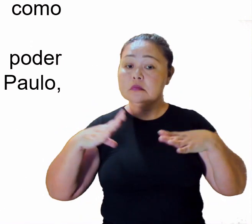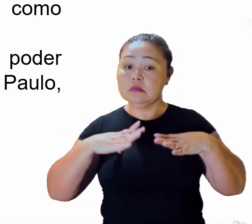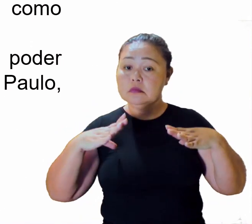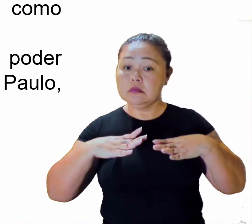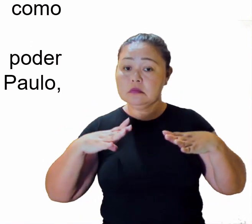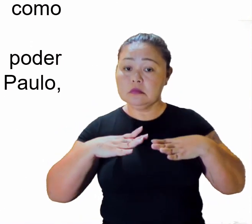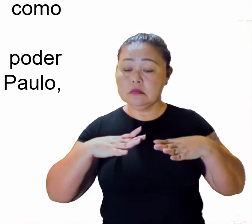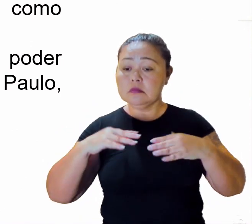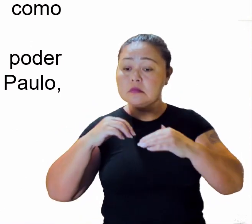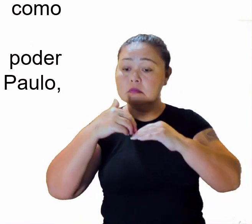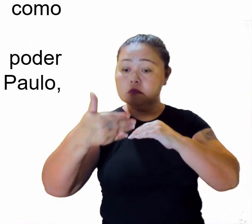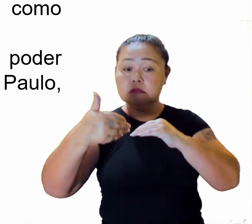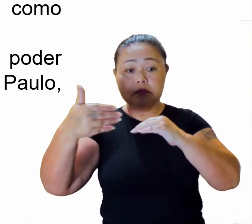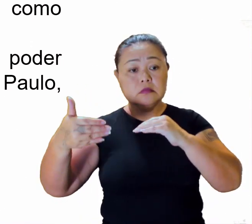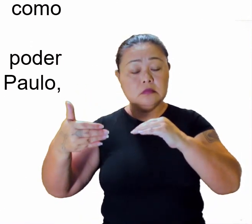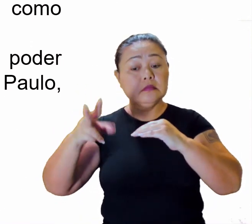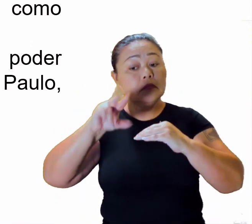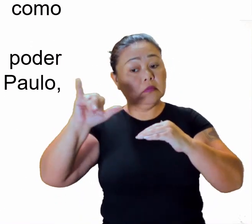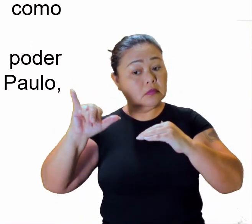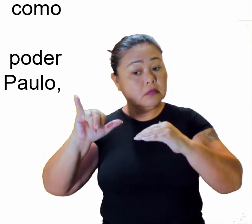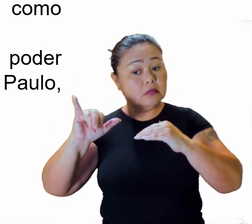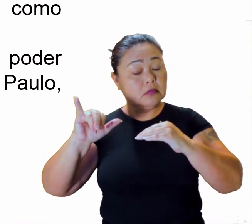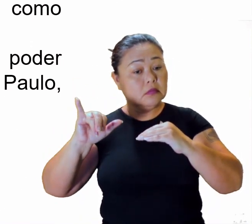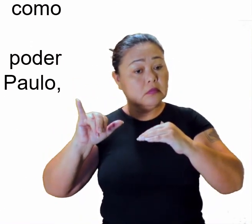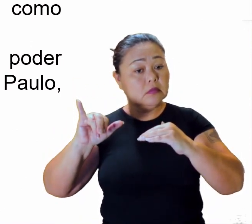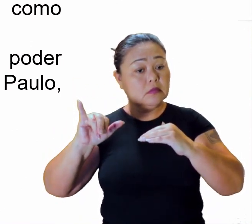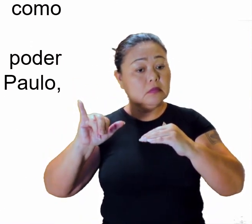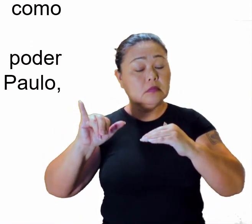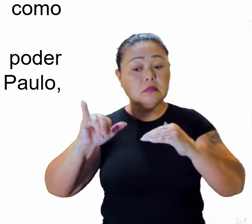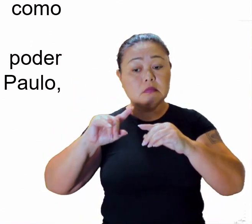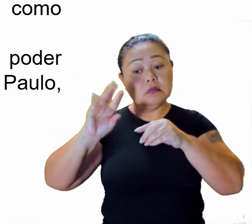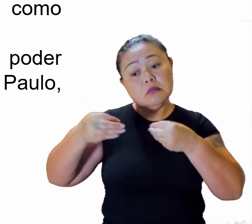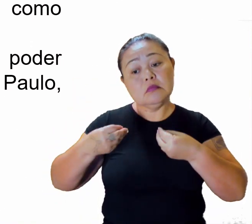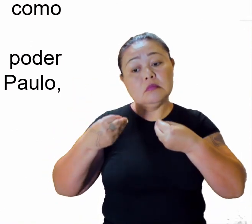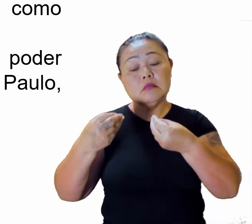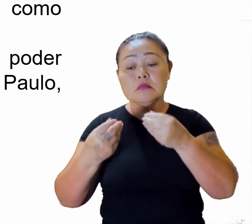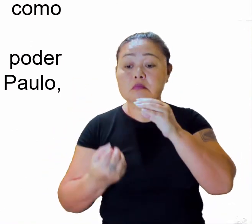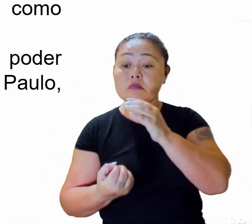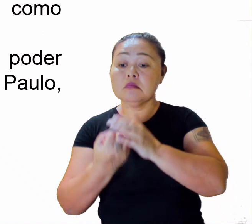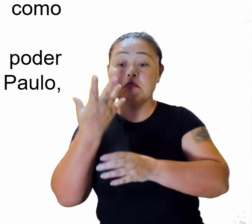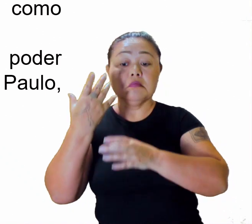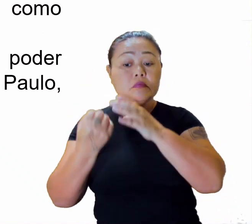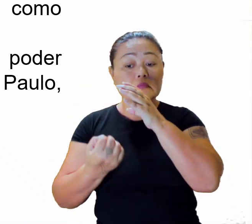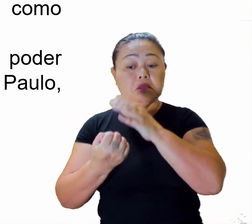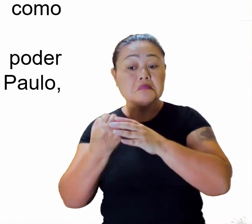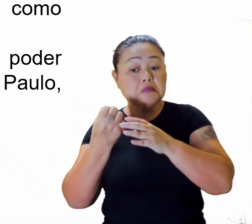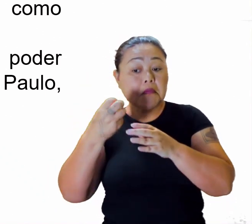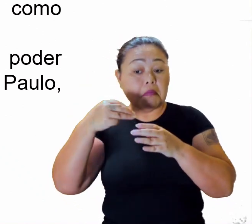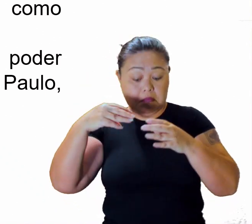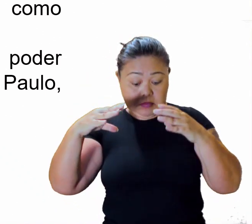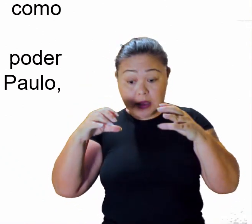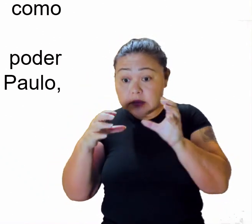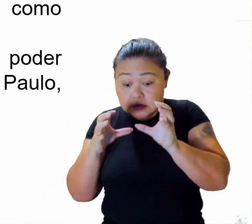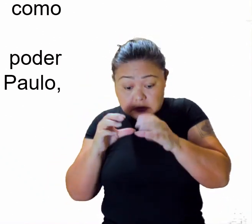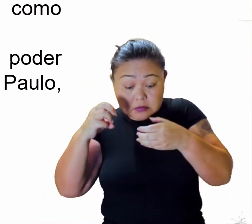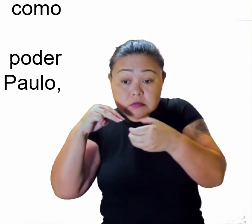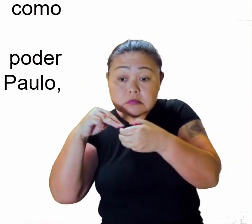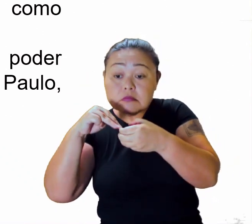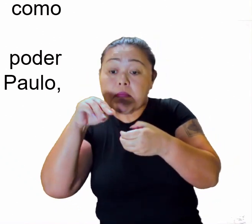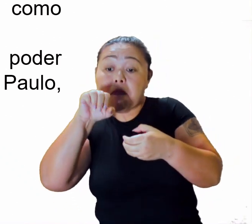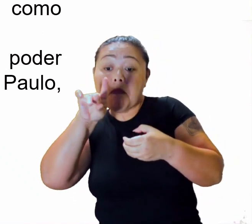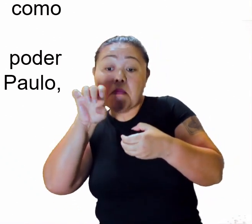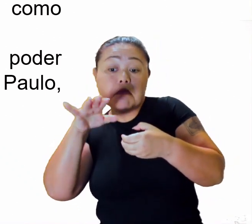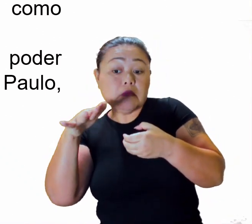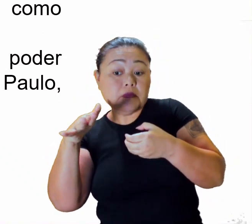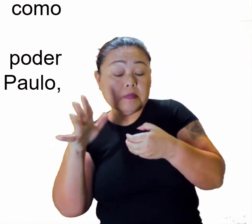intensa metropolização vai dar origem a cidades médias? Pode até influenciar,